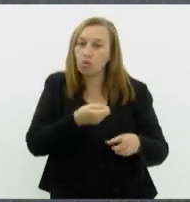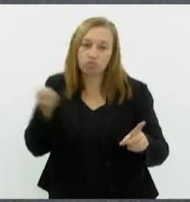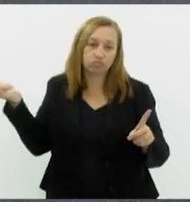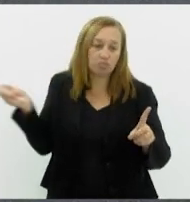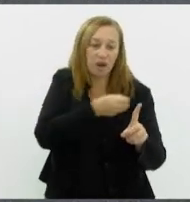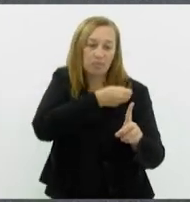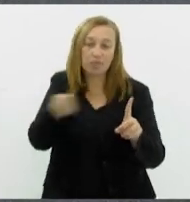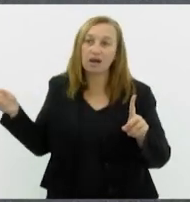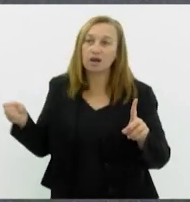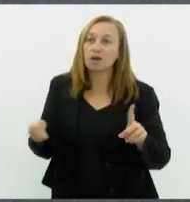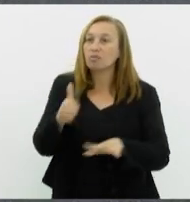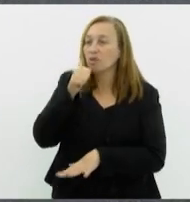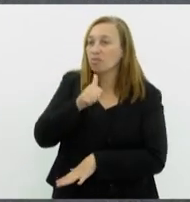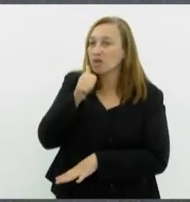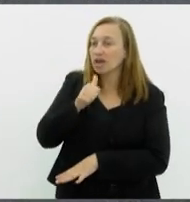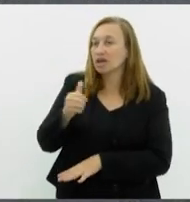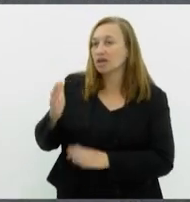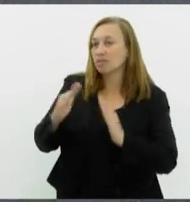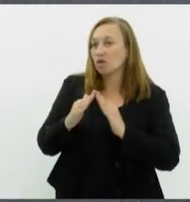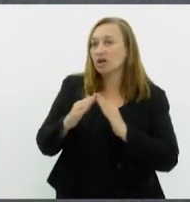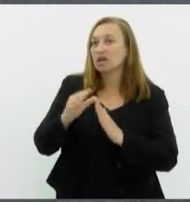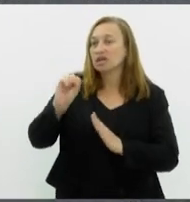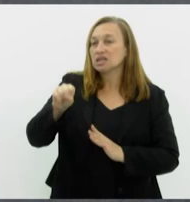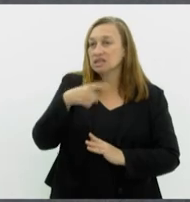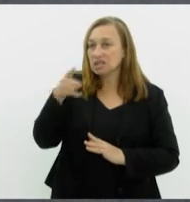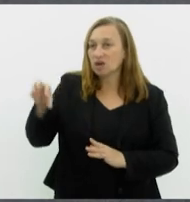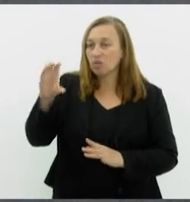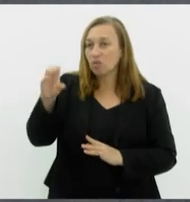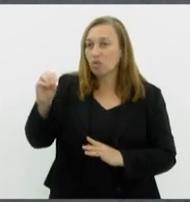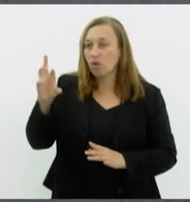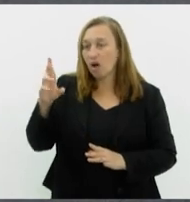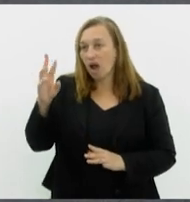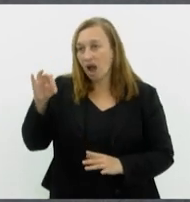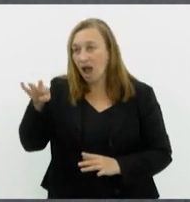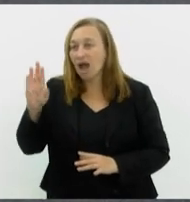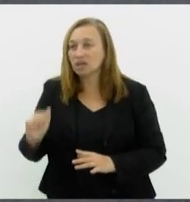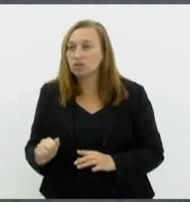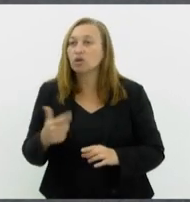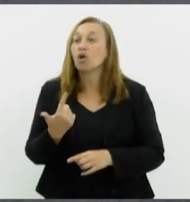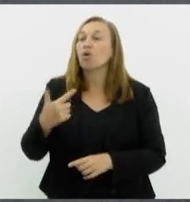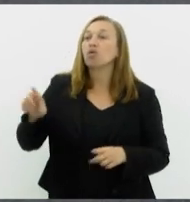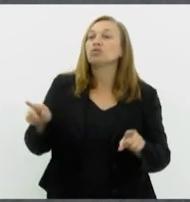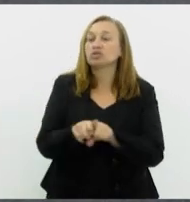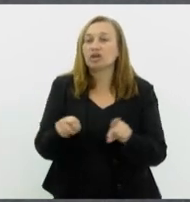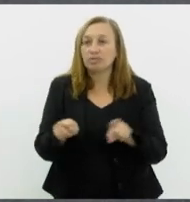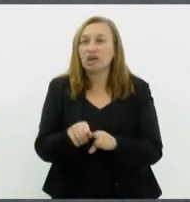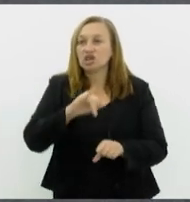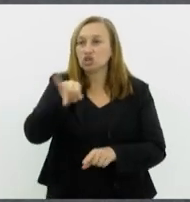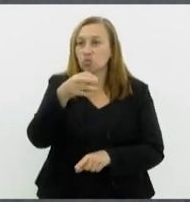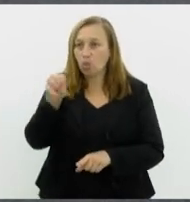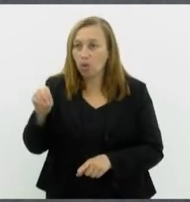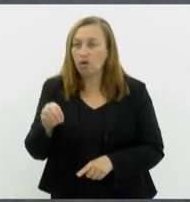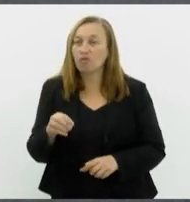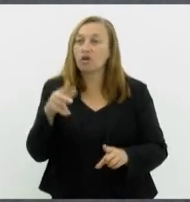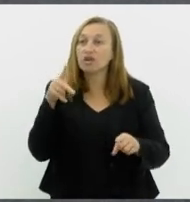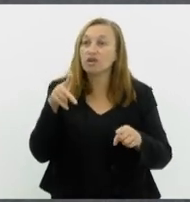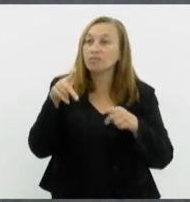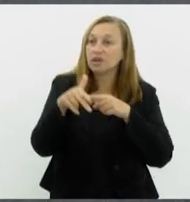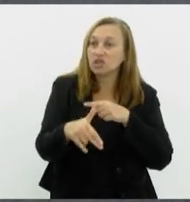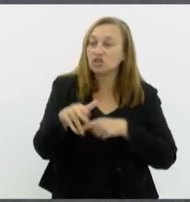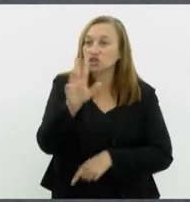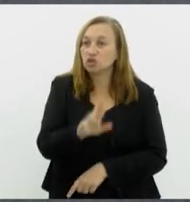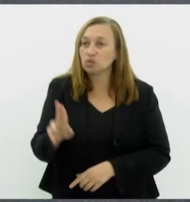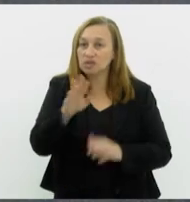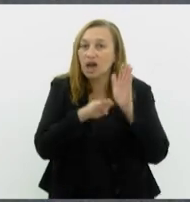São Conrado. João Eduardo também foi outro atendido pela Comissão de Direitos Humanos. Ele foi impedido de usar